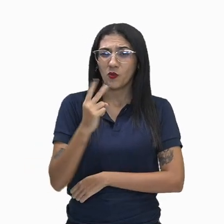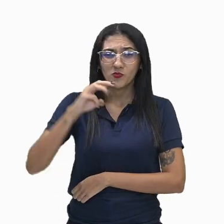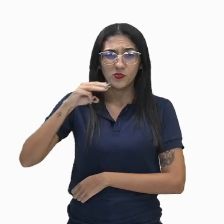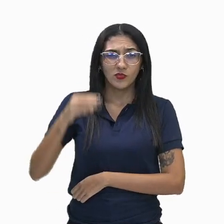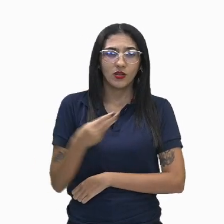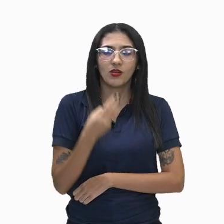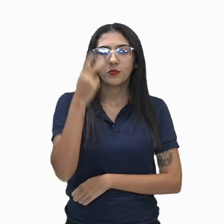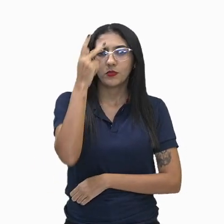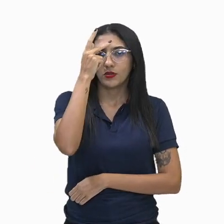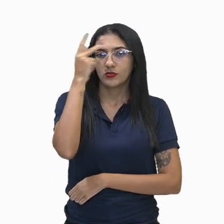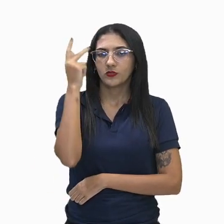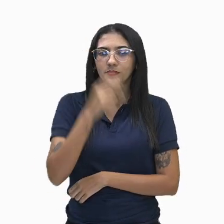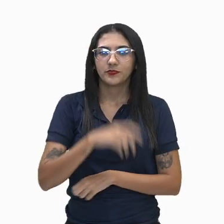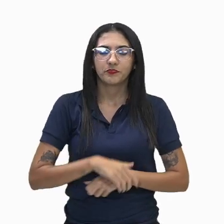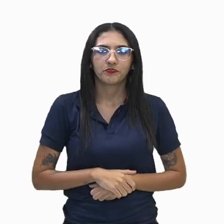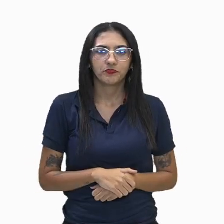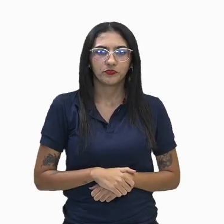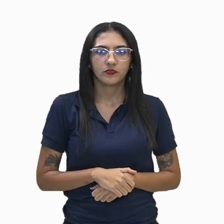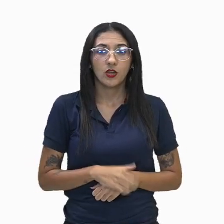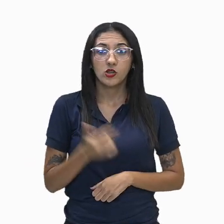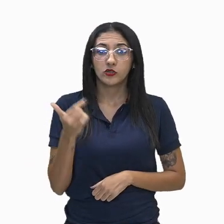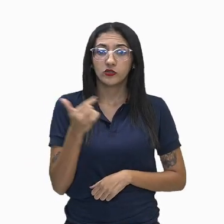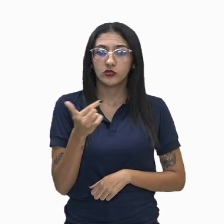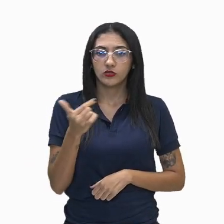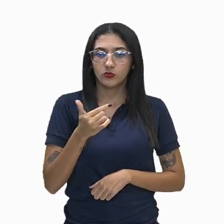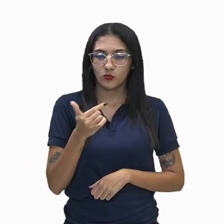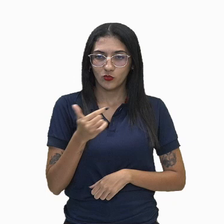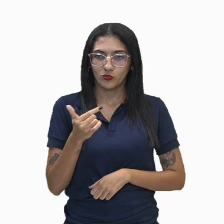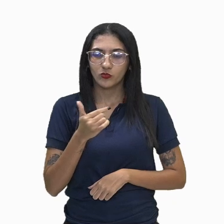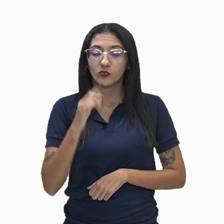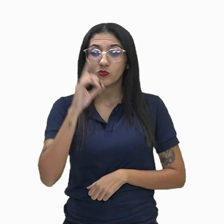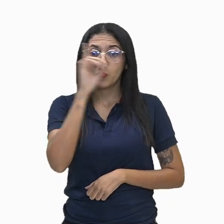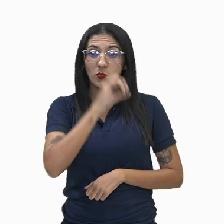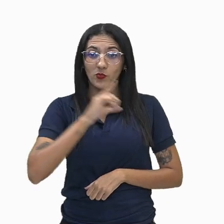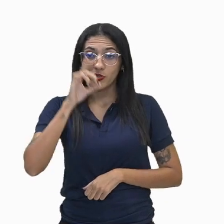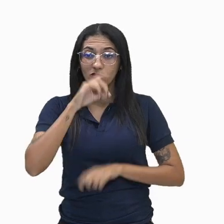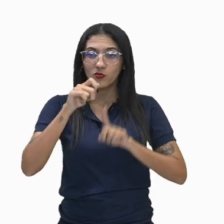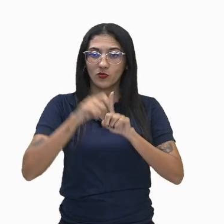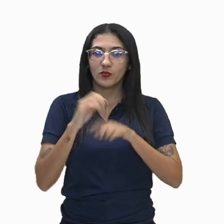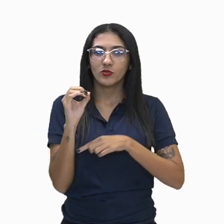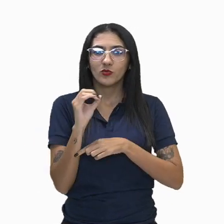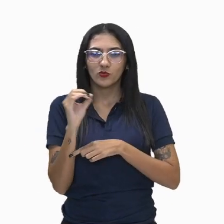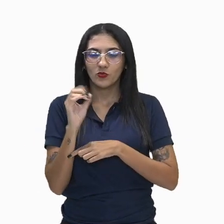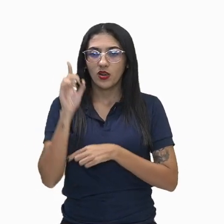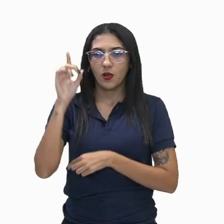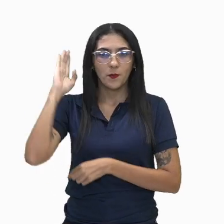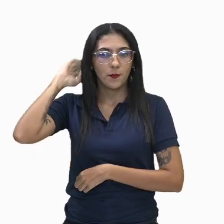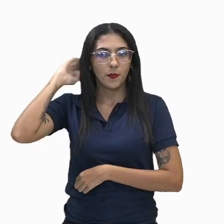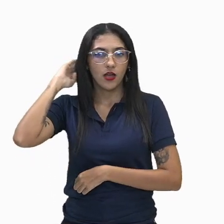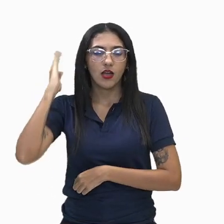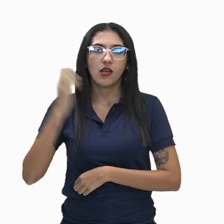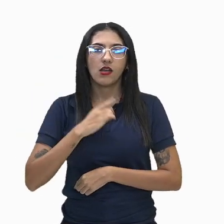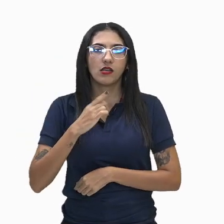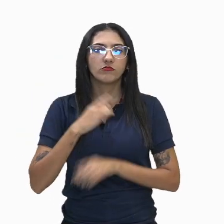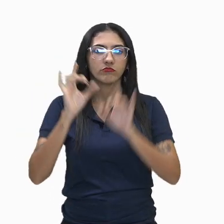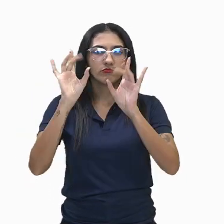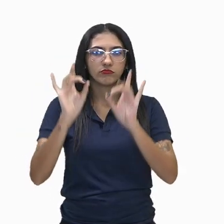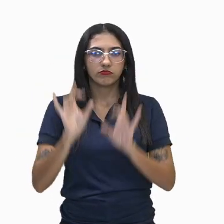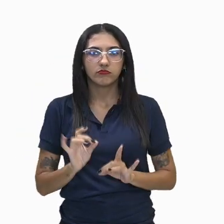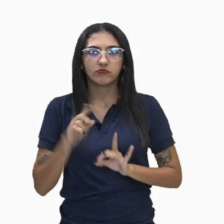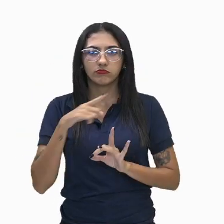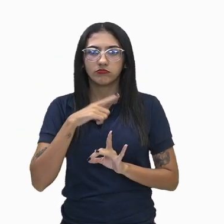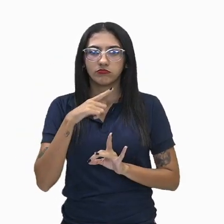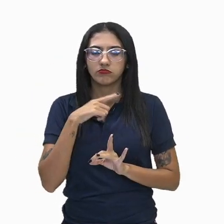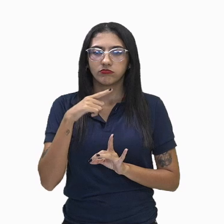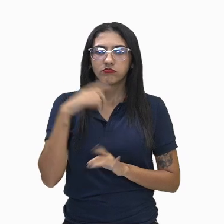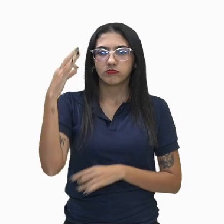pessoas. No segundo domingo de outubro, em Belém do Pará, celebra-se a festa de Nossa Senhora de Nazaré, que é padroeira daquele